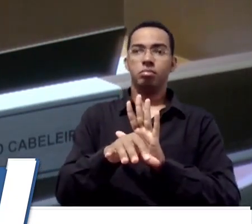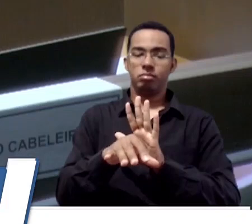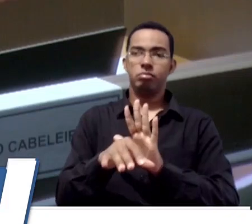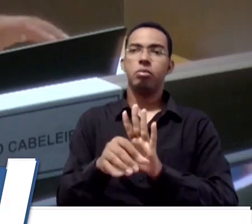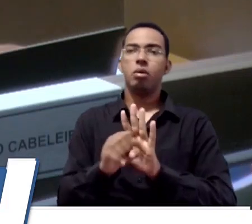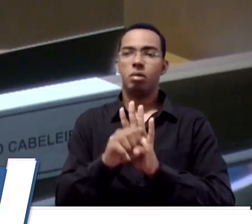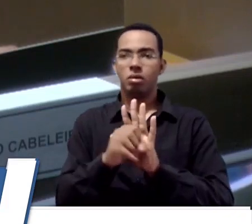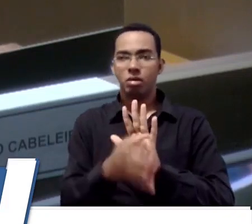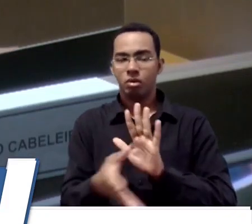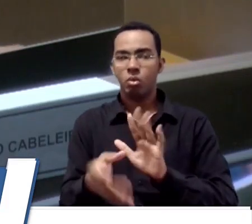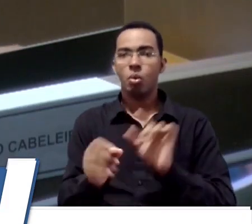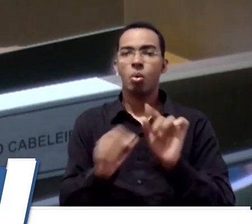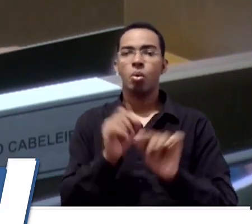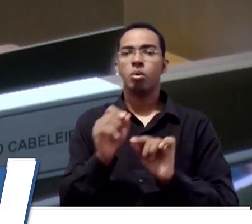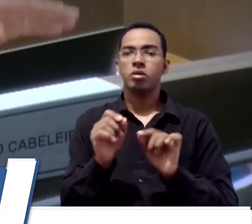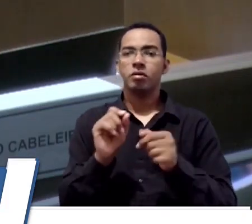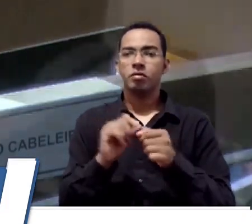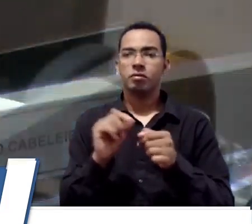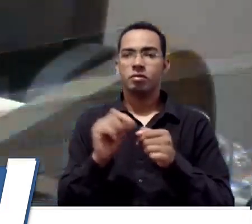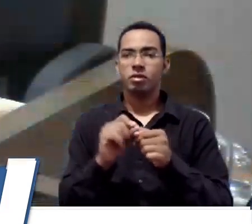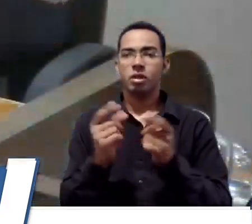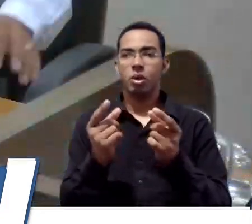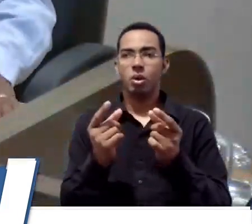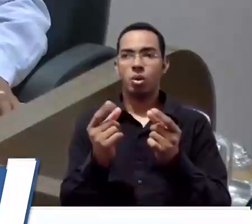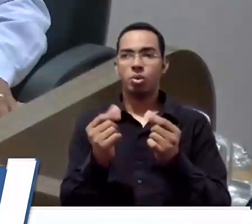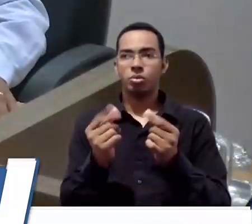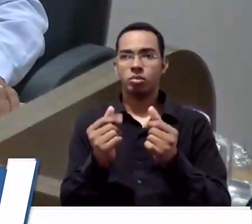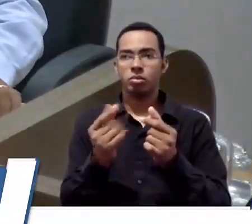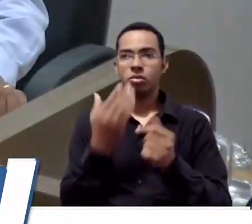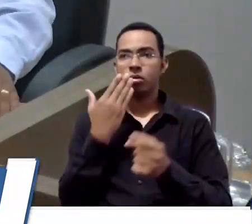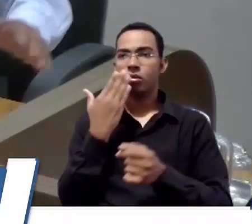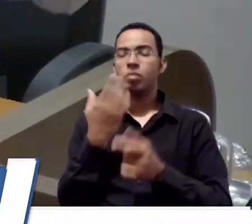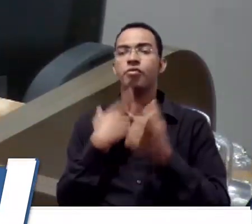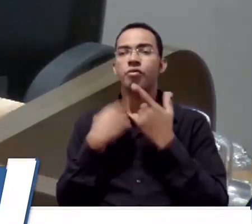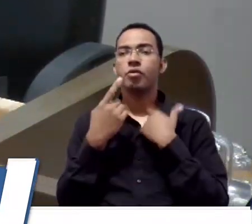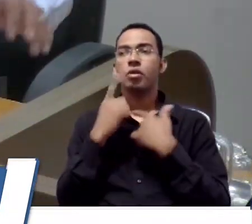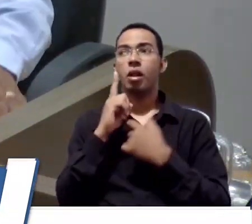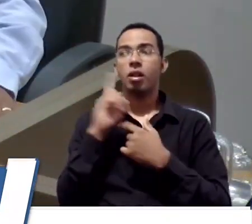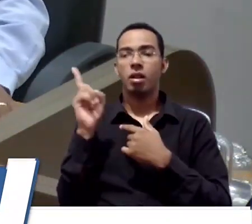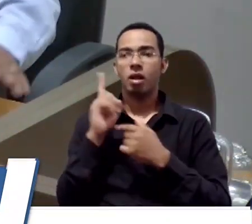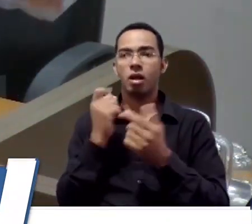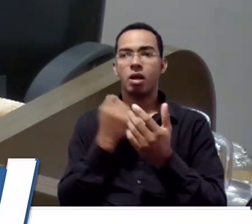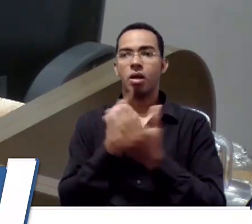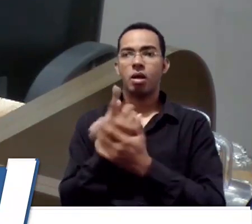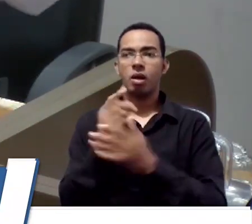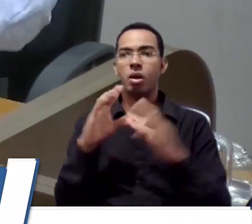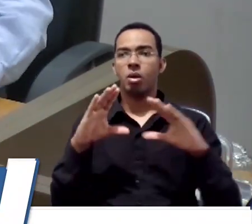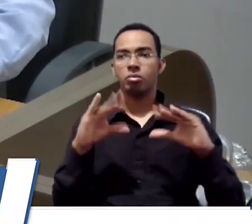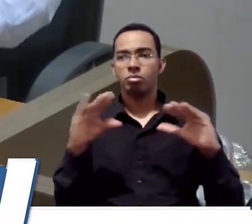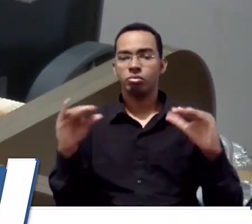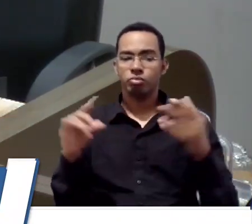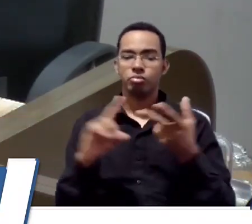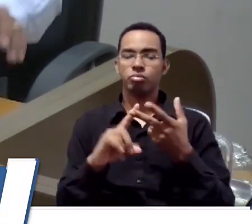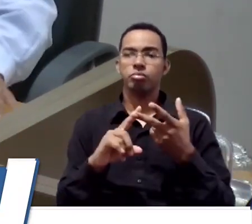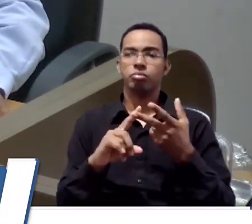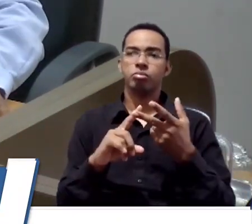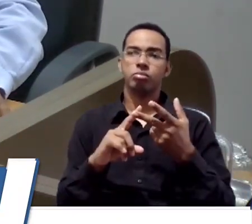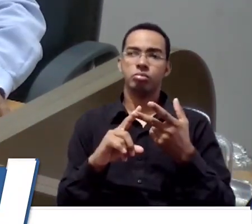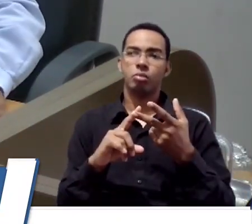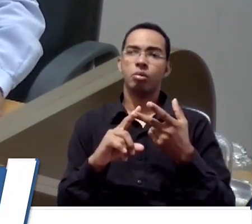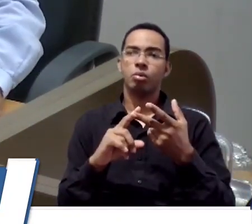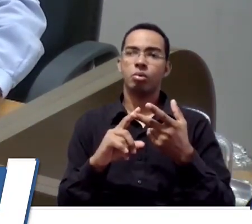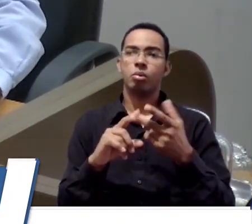indicando o que era para ser feito com dinheiro, que foi sua vontade lá, que era para comprar poltrona, para colocar